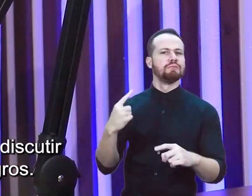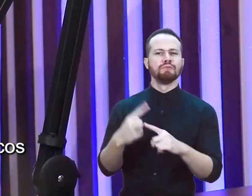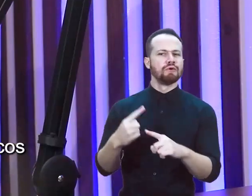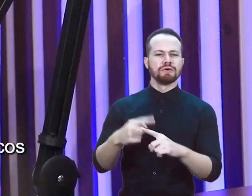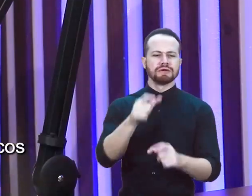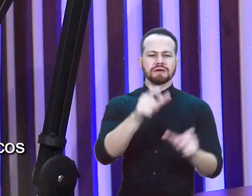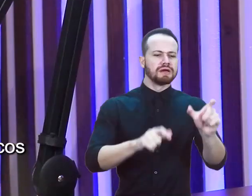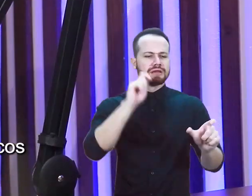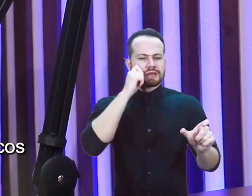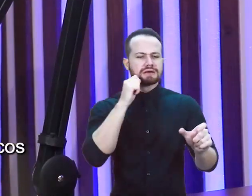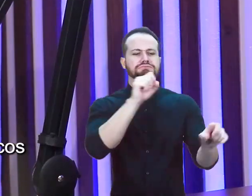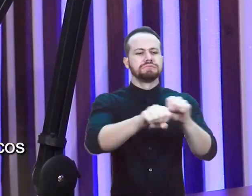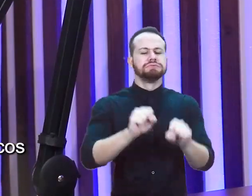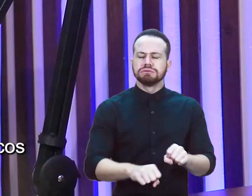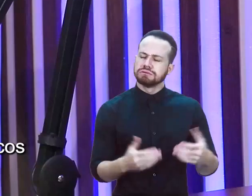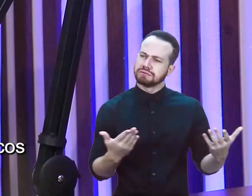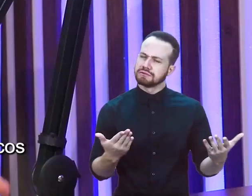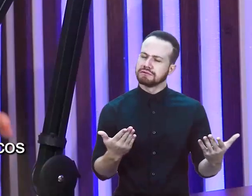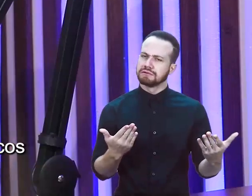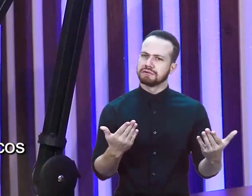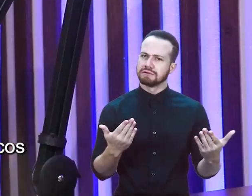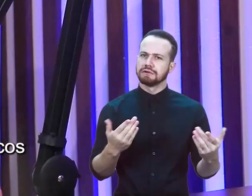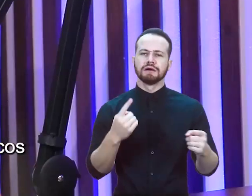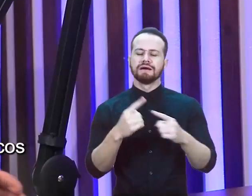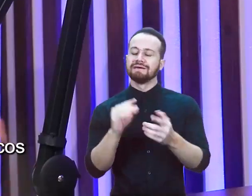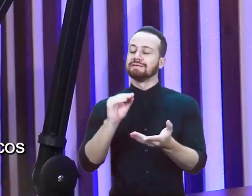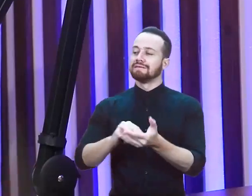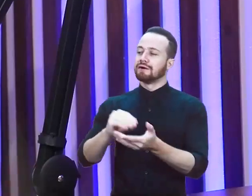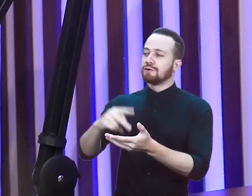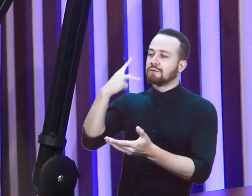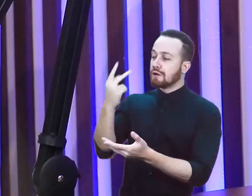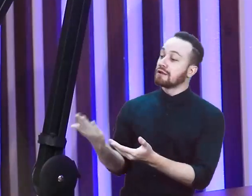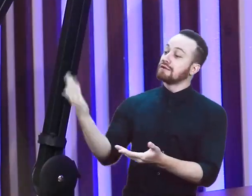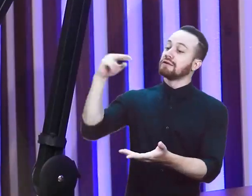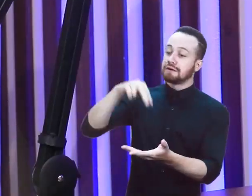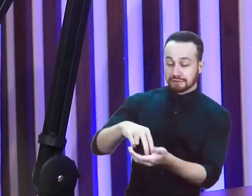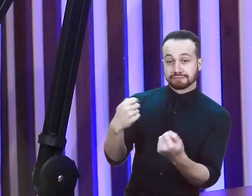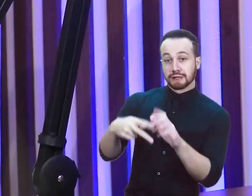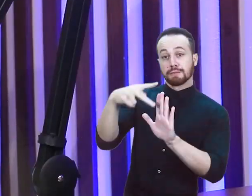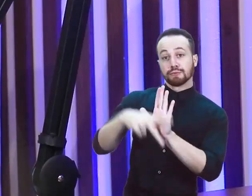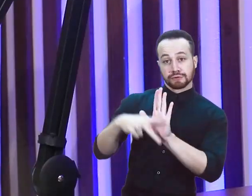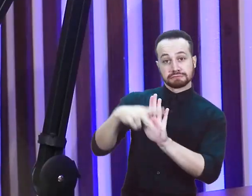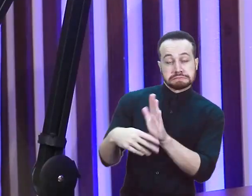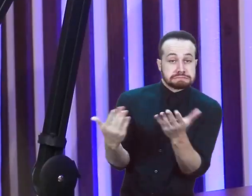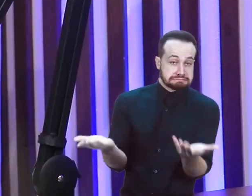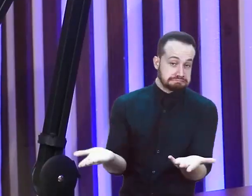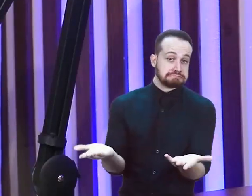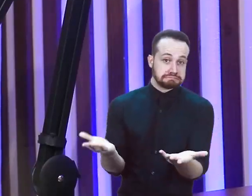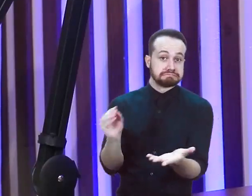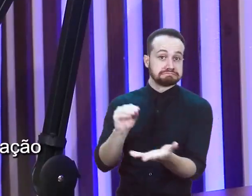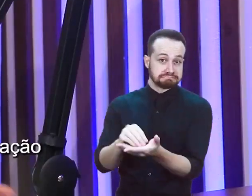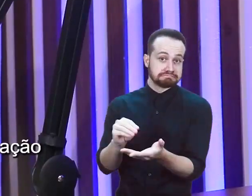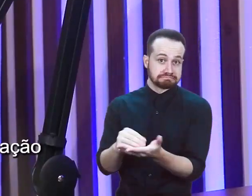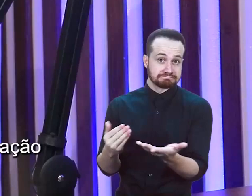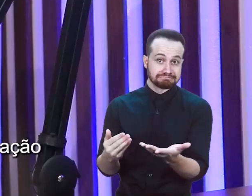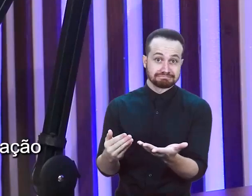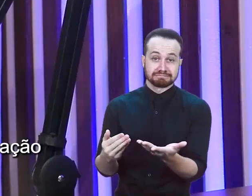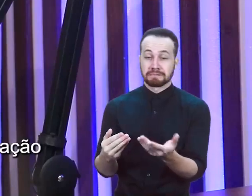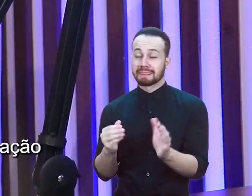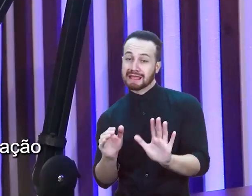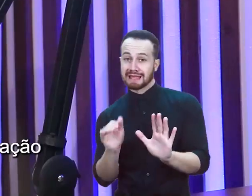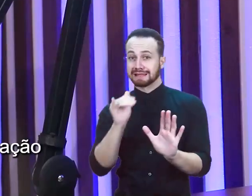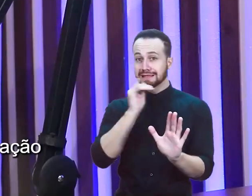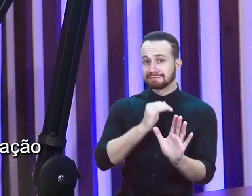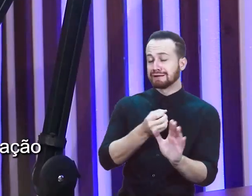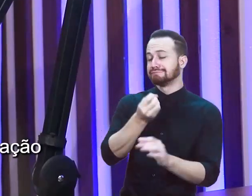matam tantos negros, não estão chamando os políticos para dizer nós queremos projetos, que uma coisa é